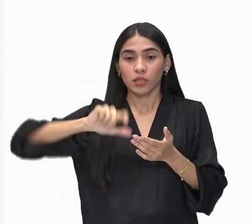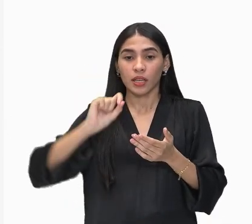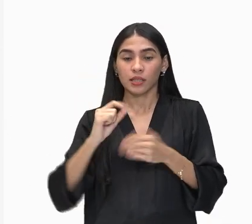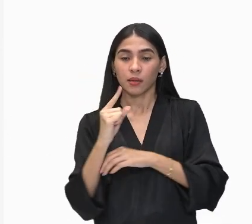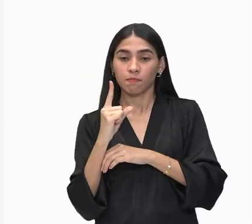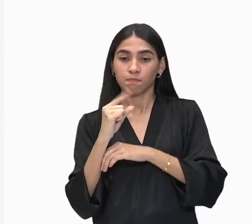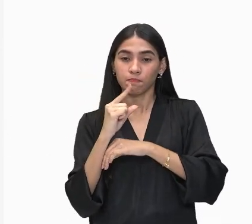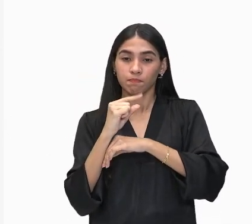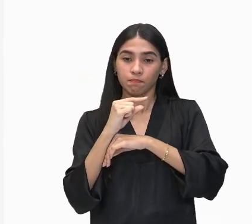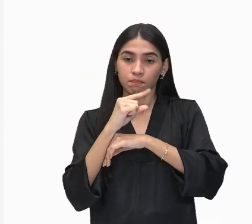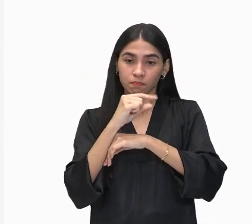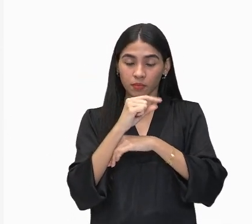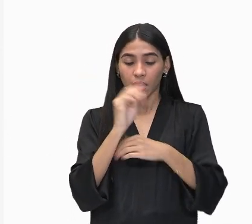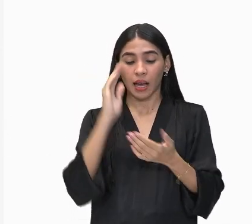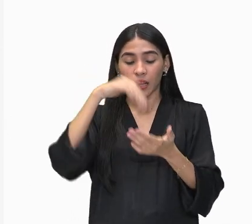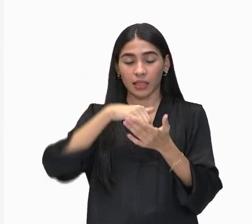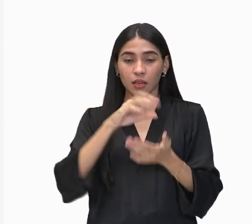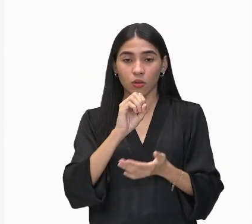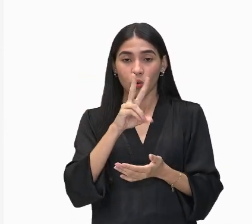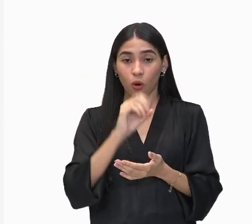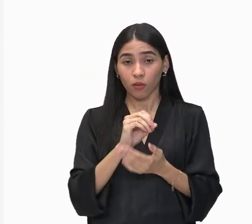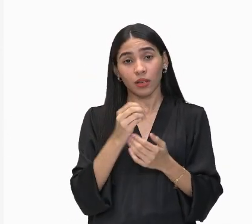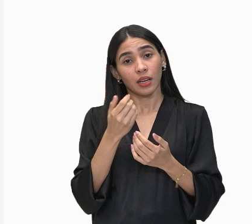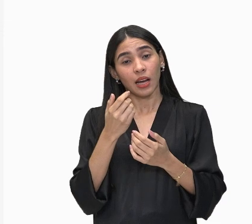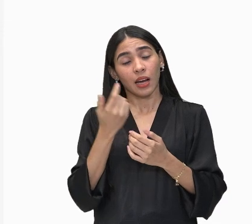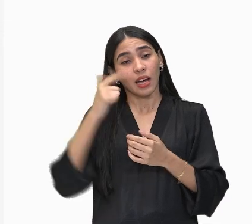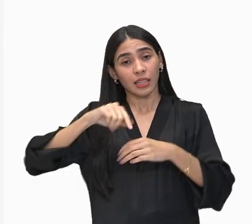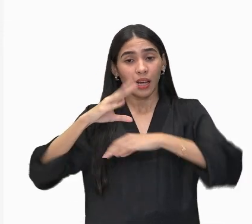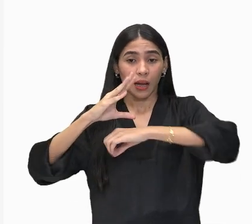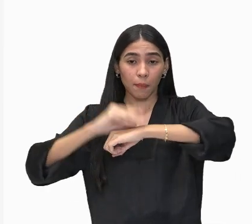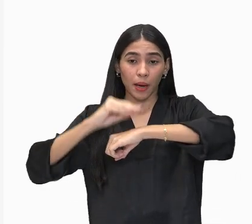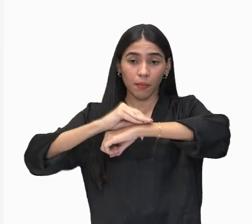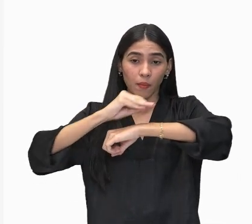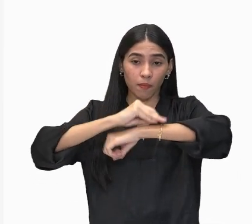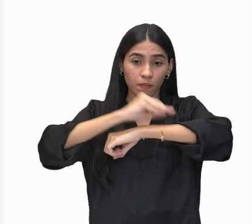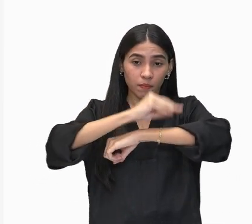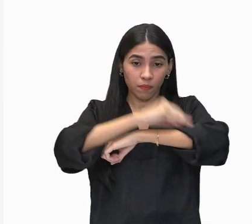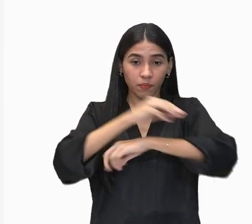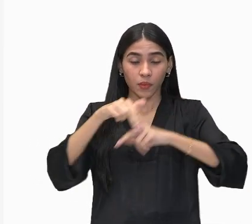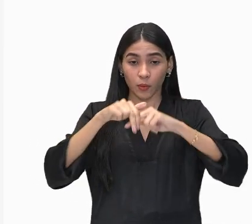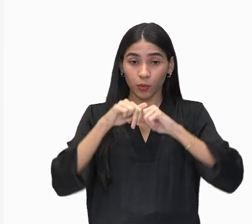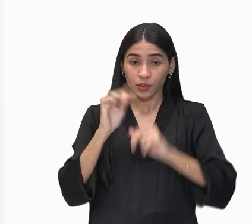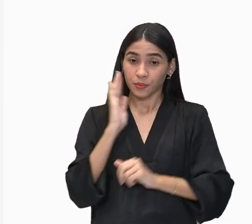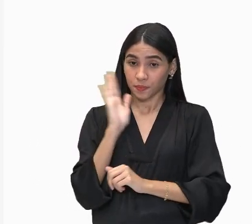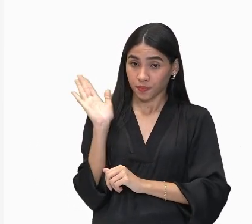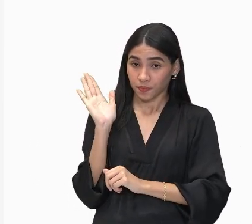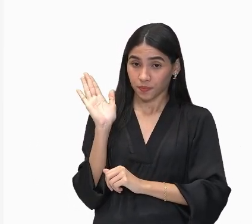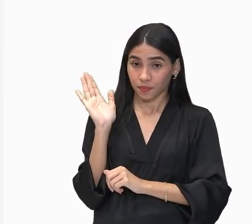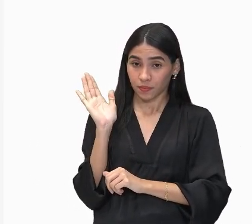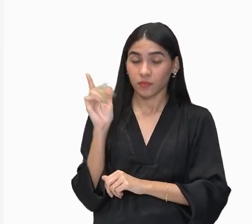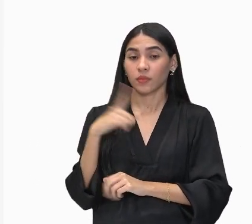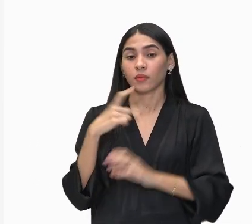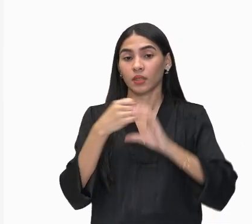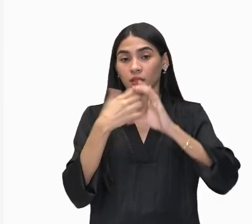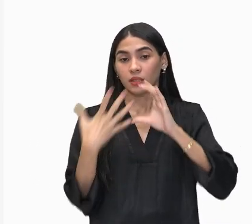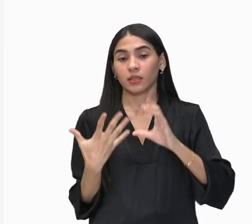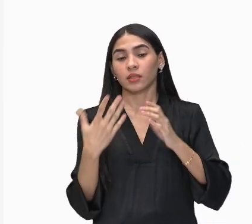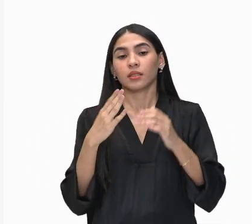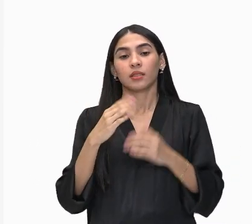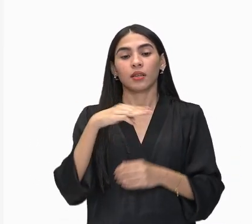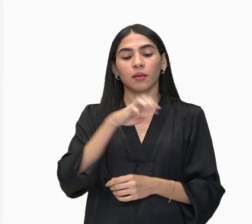é o girino, até chegar à fase adulta. Por isso que eles têm essa característica